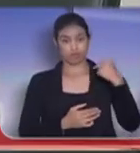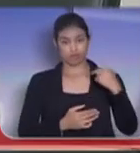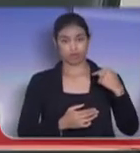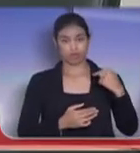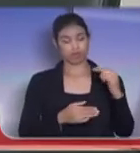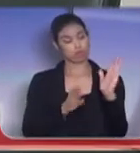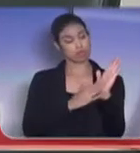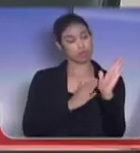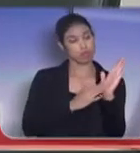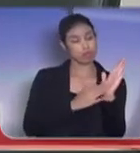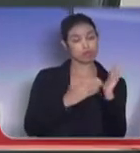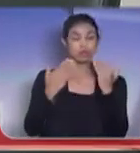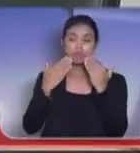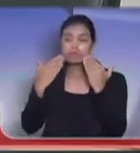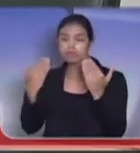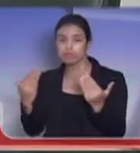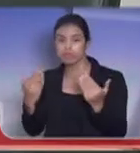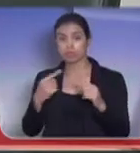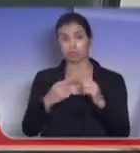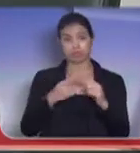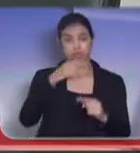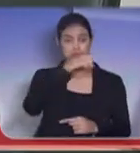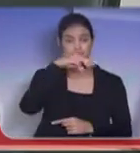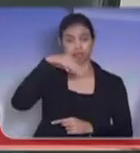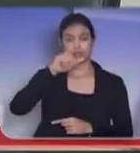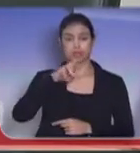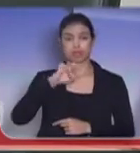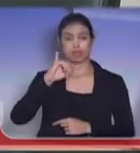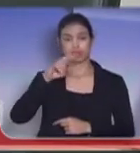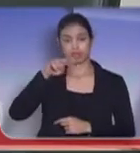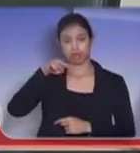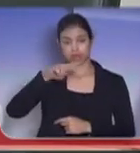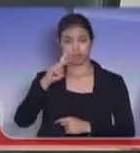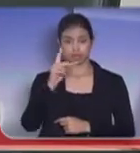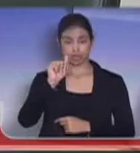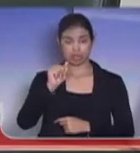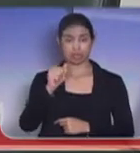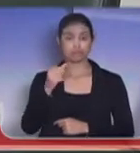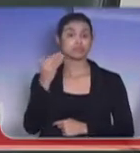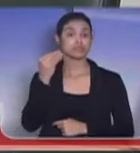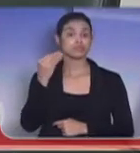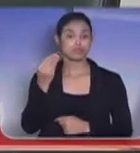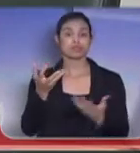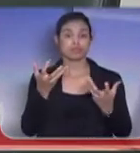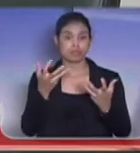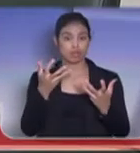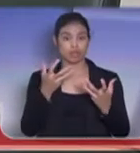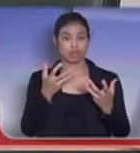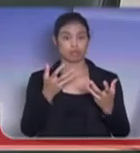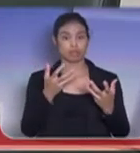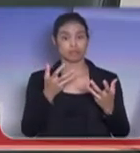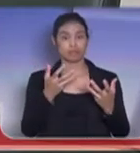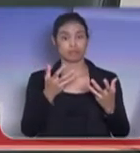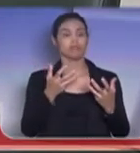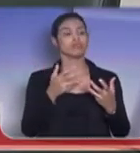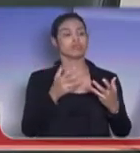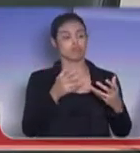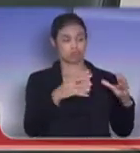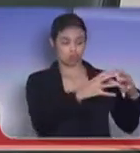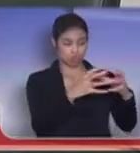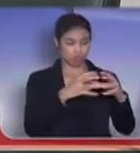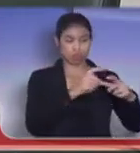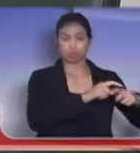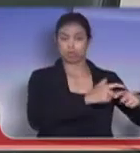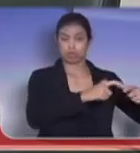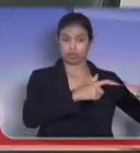algumas propostas porque a marinha tem a pretensão de aumentar o efetivo operacional de suas tropas em são